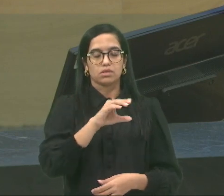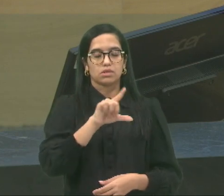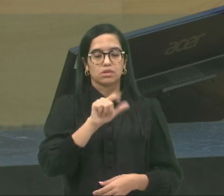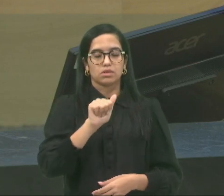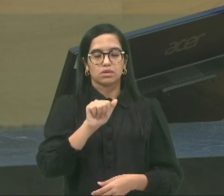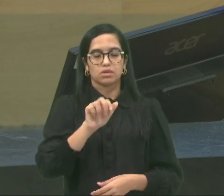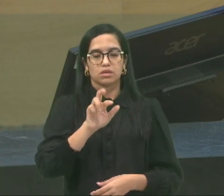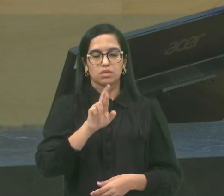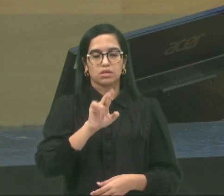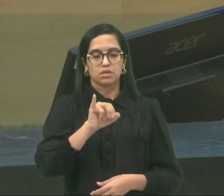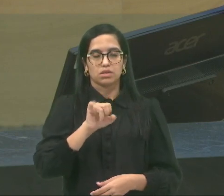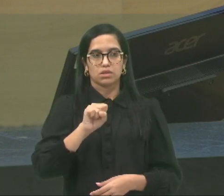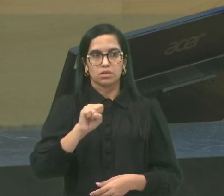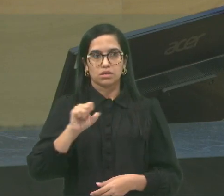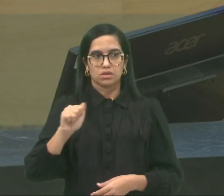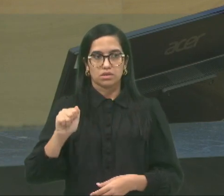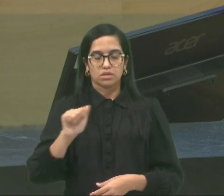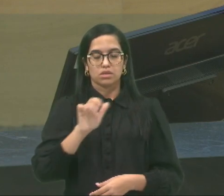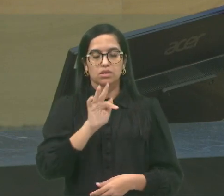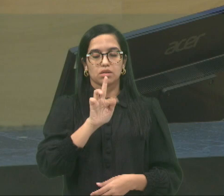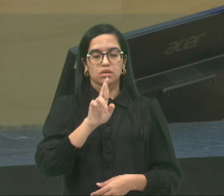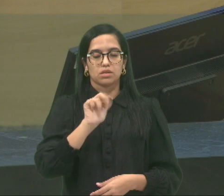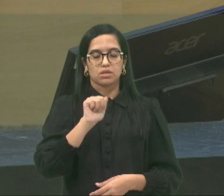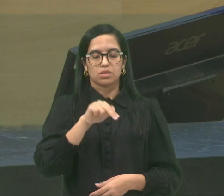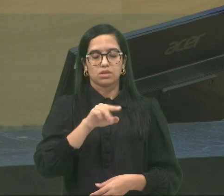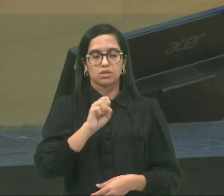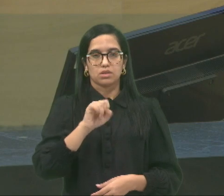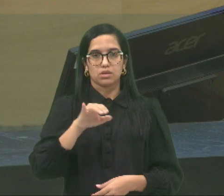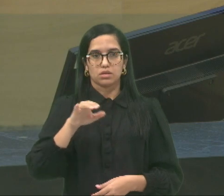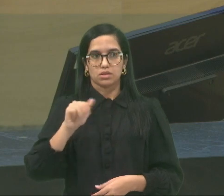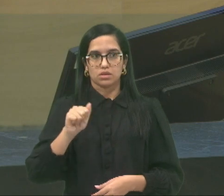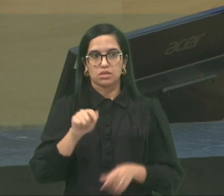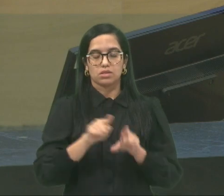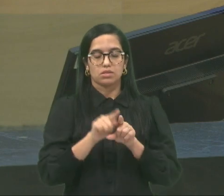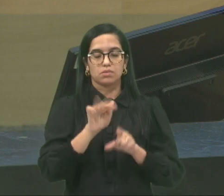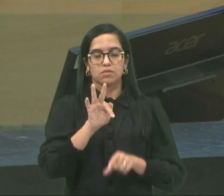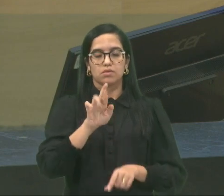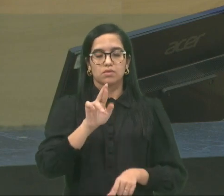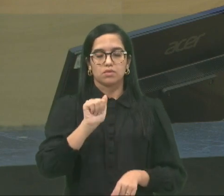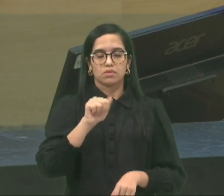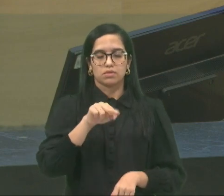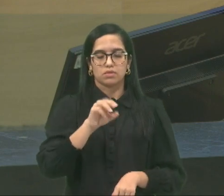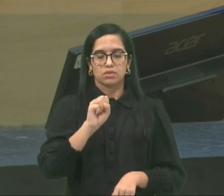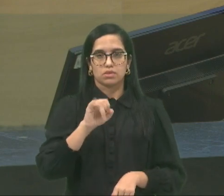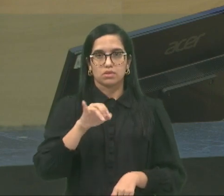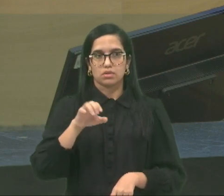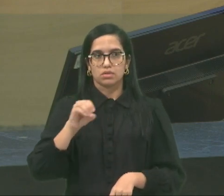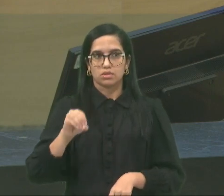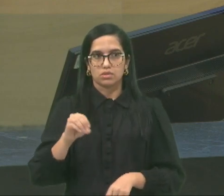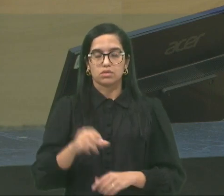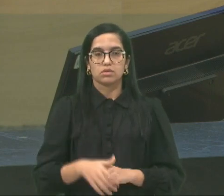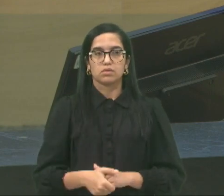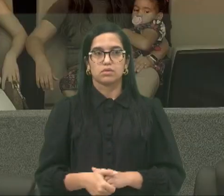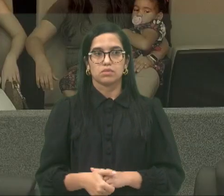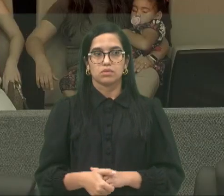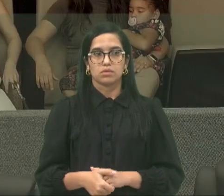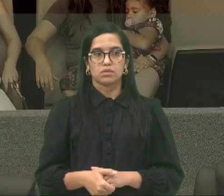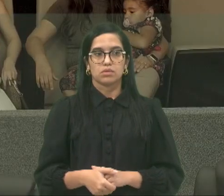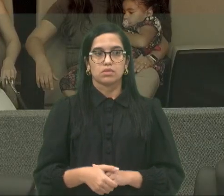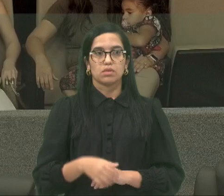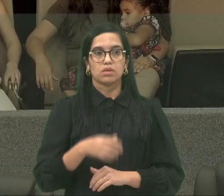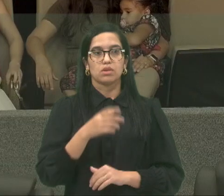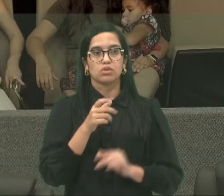Pereira, Francisca Costa Pereira e Francisco Costa Pereira. Mário Lúcio, juntamente com a